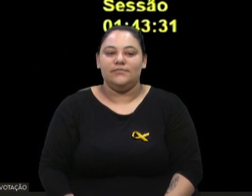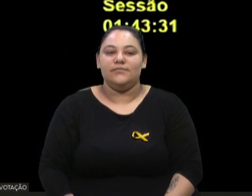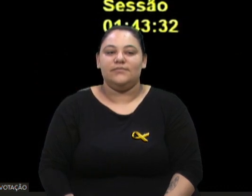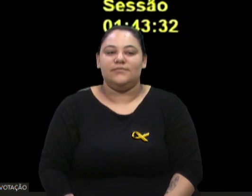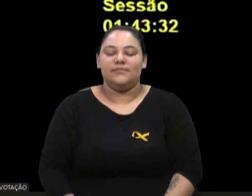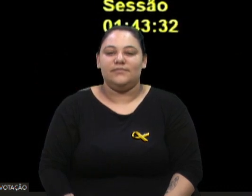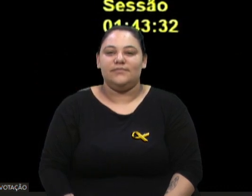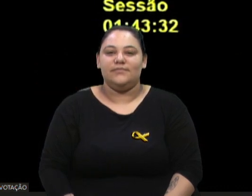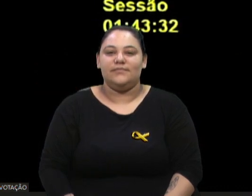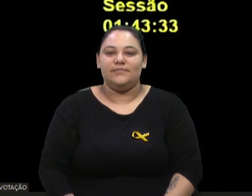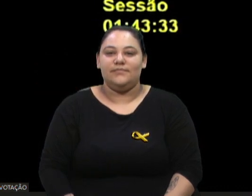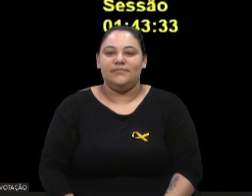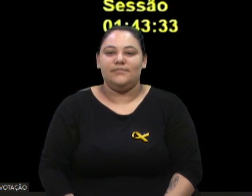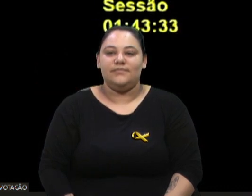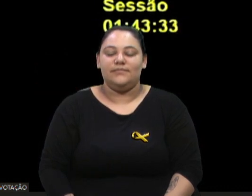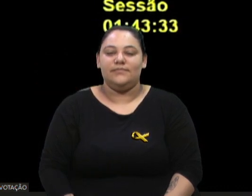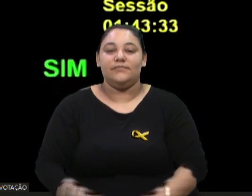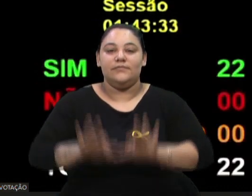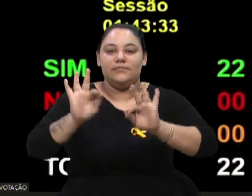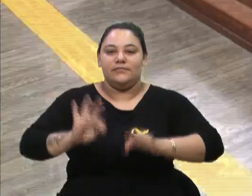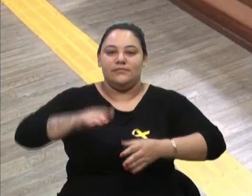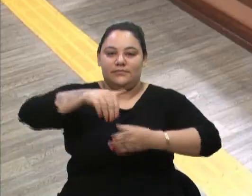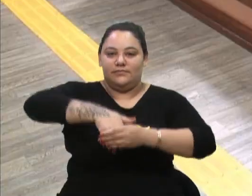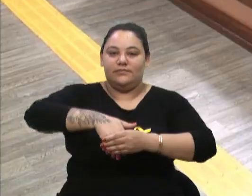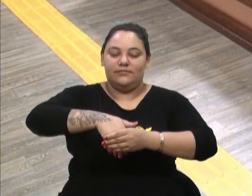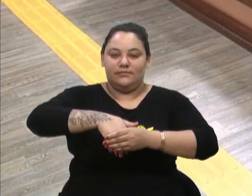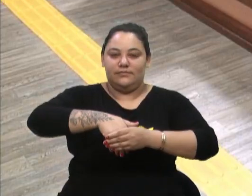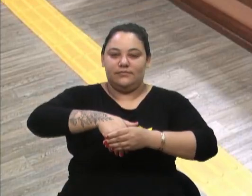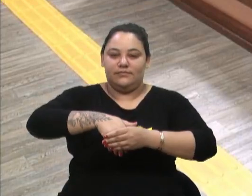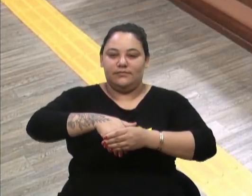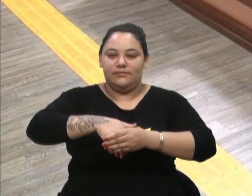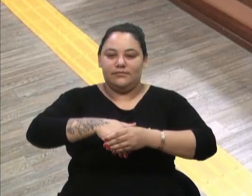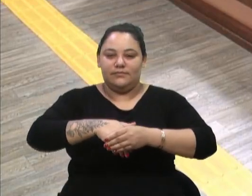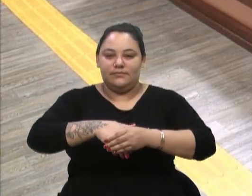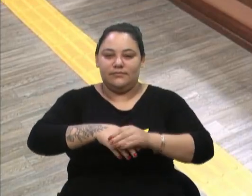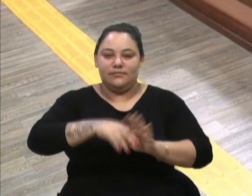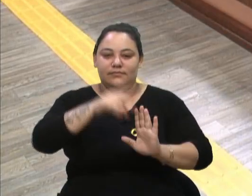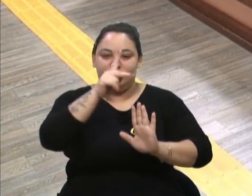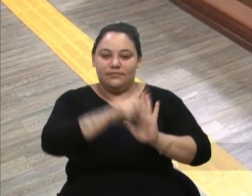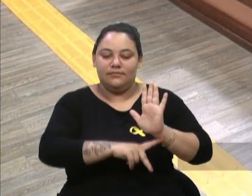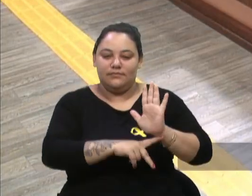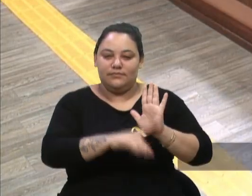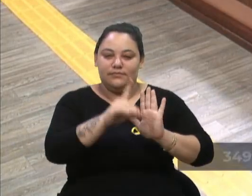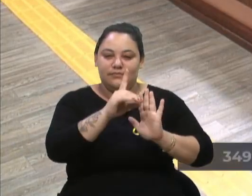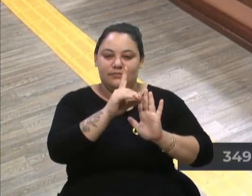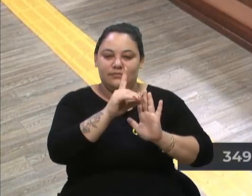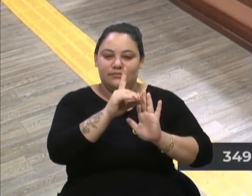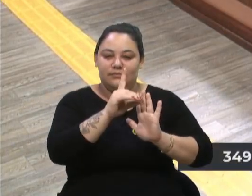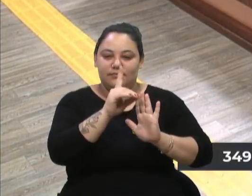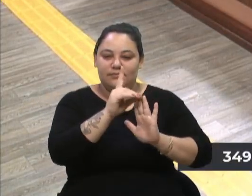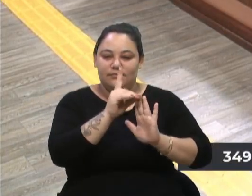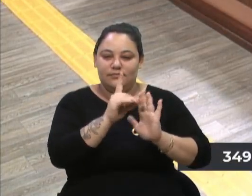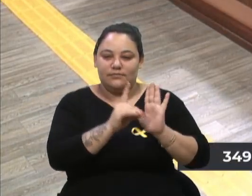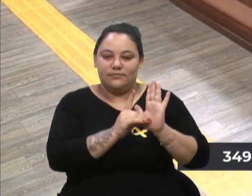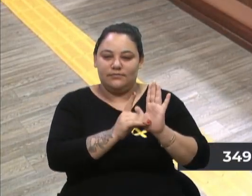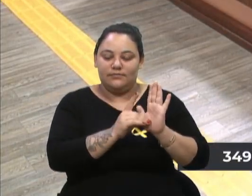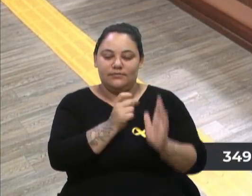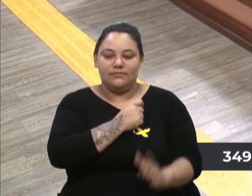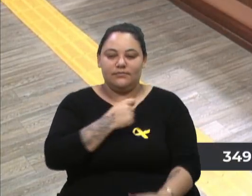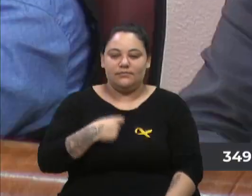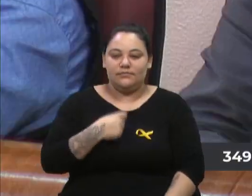Encerrado o registro dos votos, encerrada a votação, o projeto de decreto legislativo número